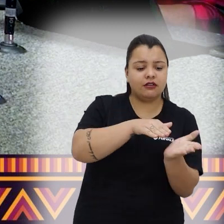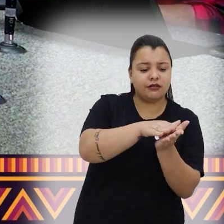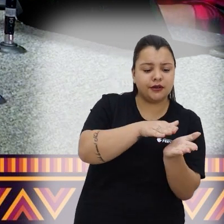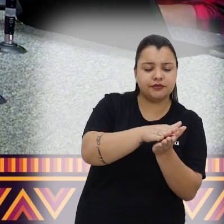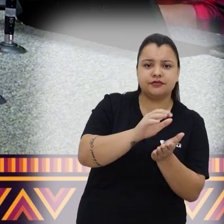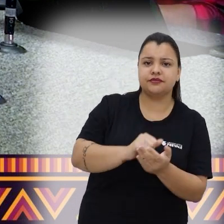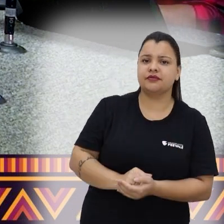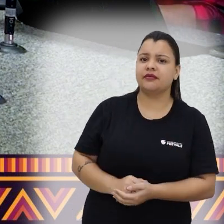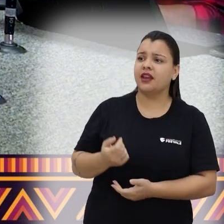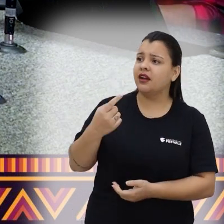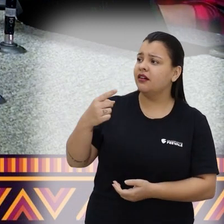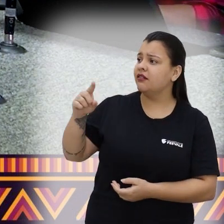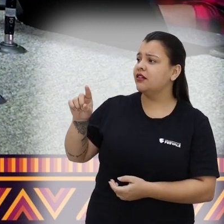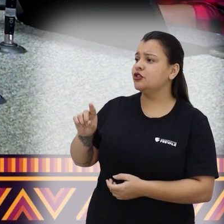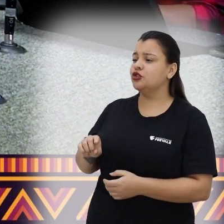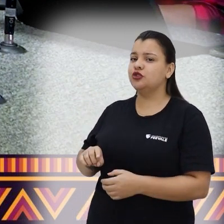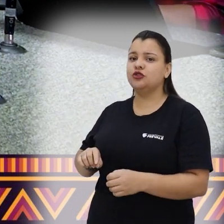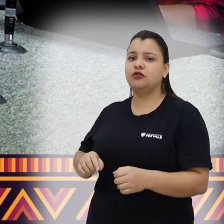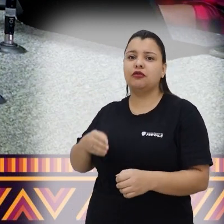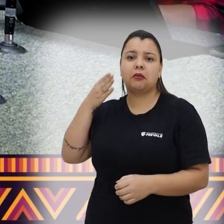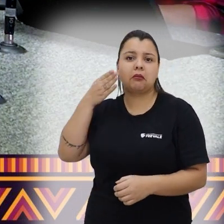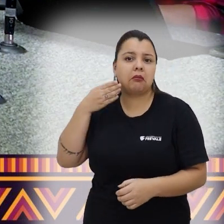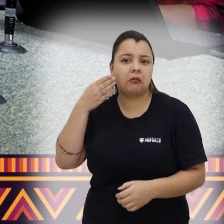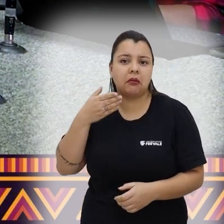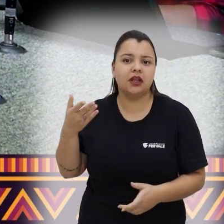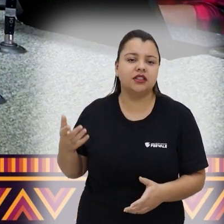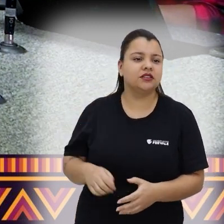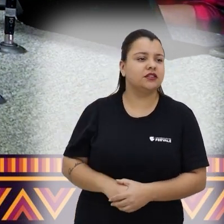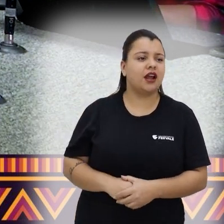quando tu foi apresentar numa banca. Porque